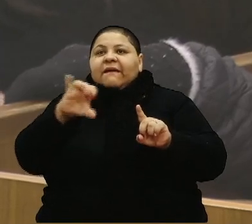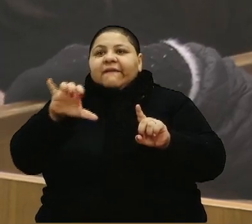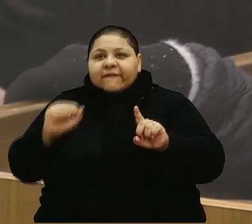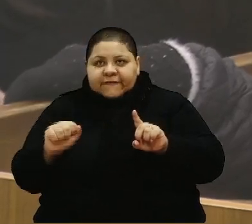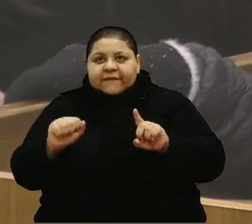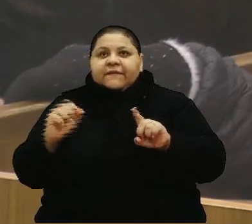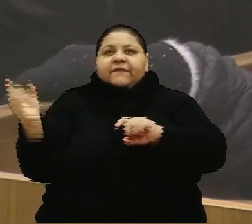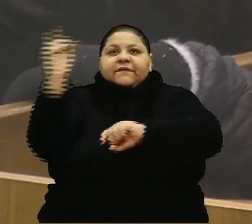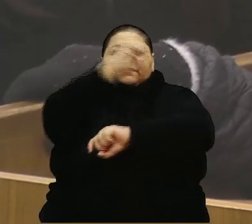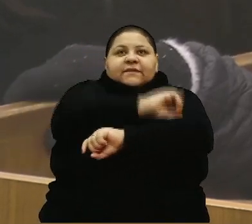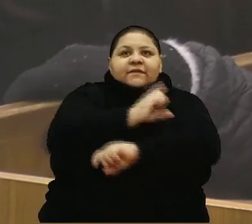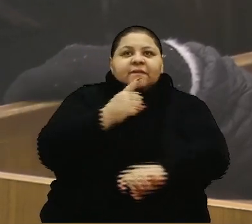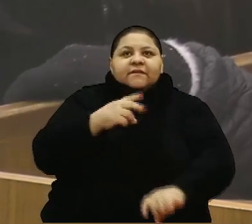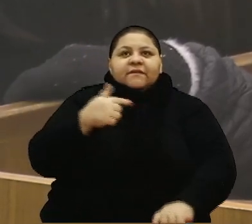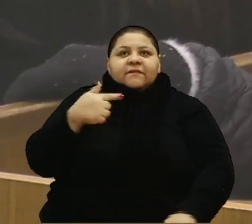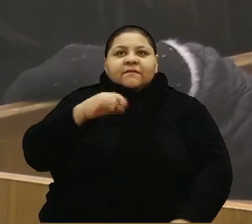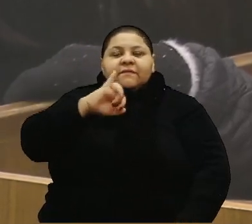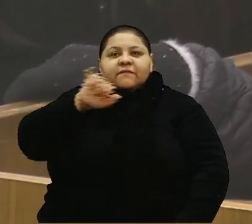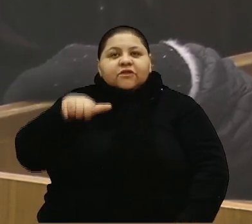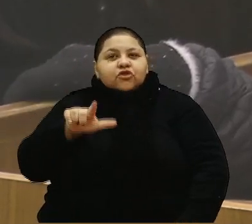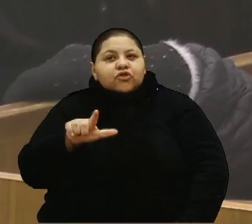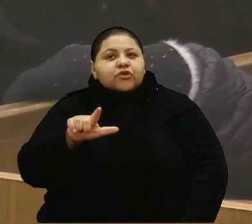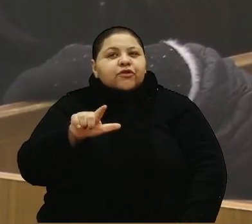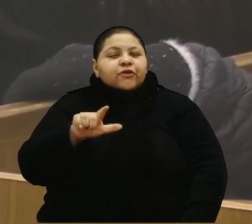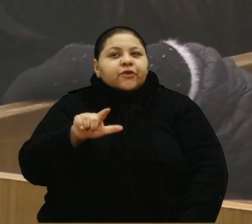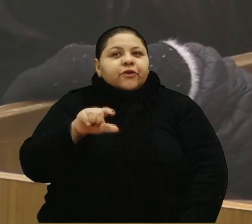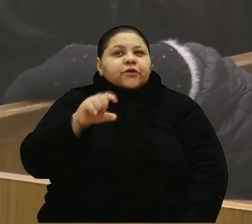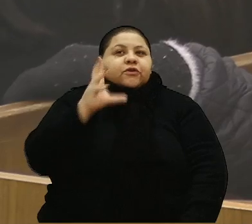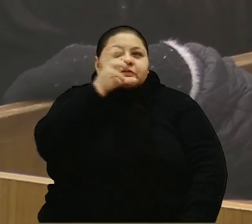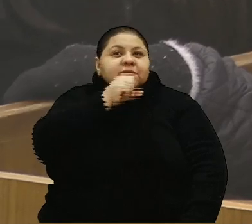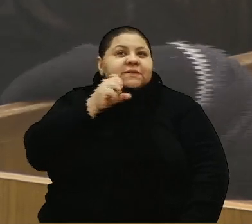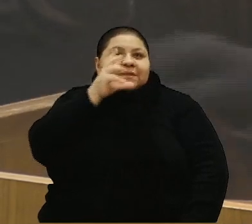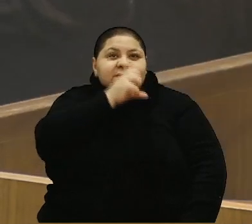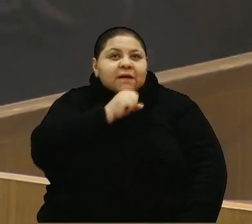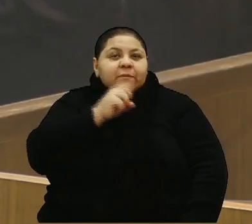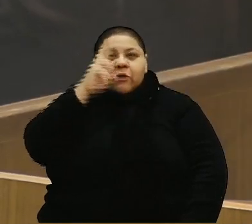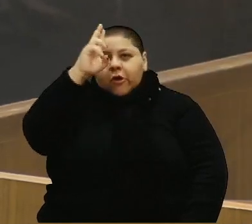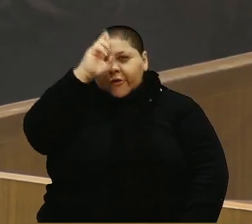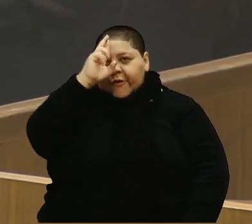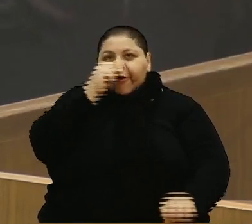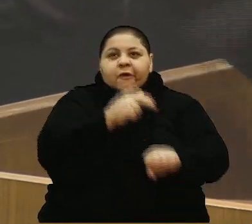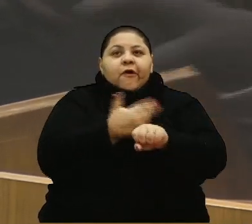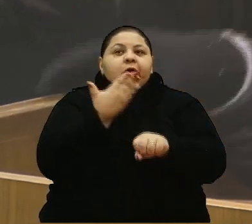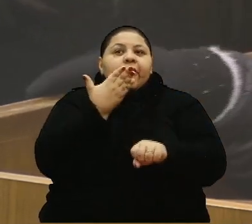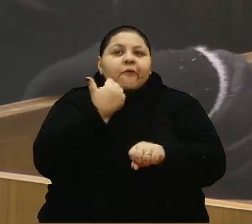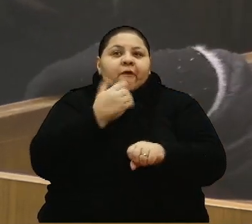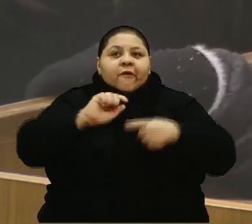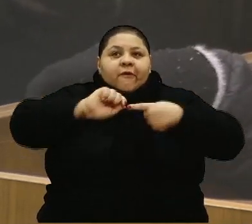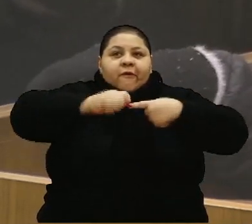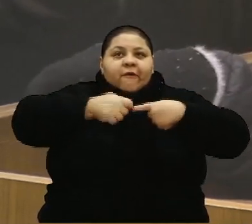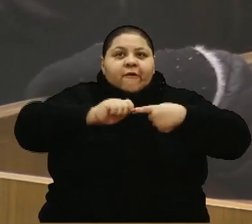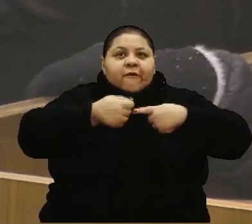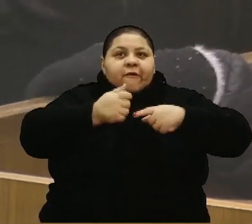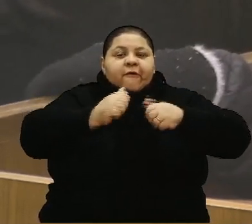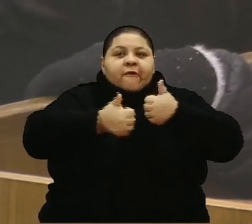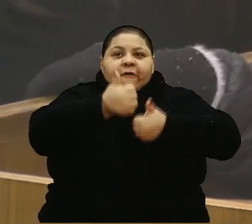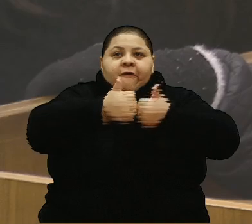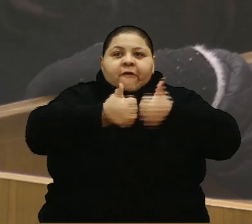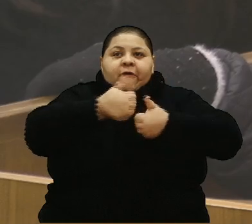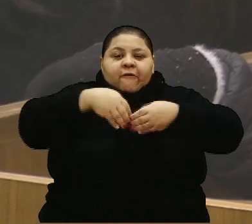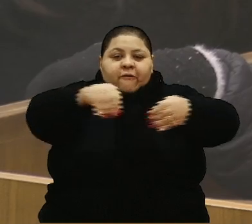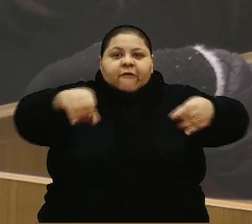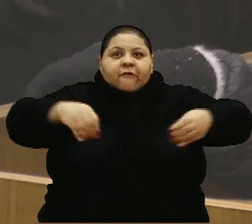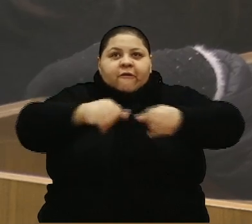Vai ser no dia 12/7, no sábado, às 12 horas. O cardápio vai ser feijoada, arroz, farofa,